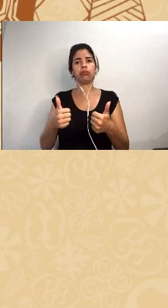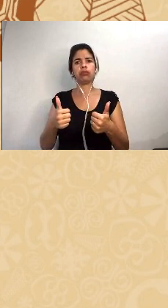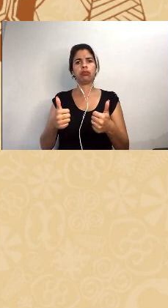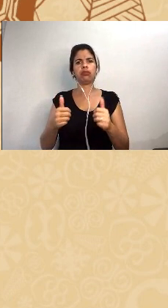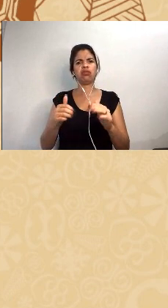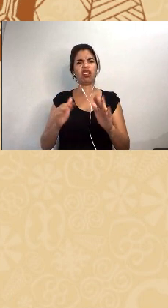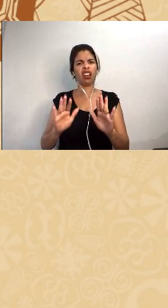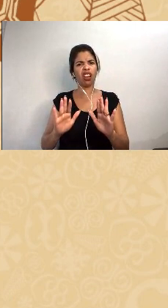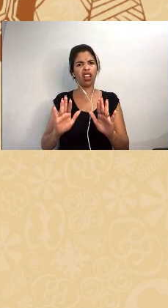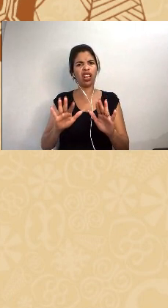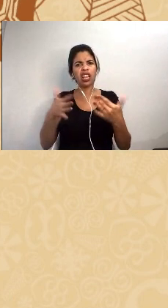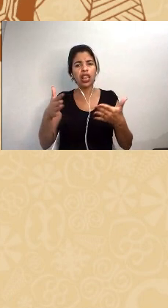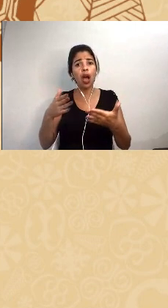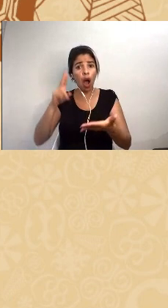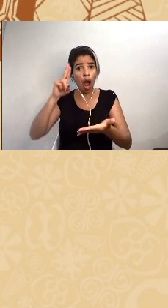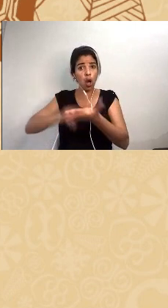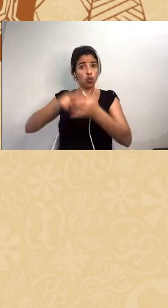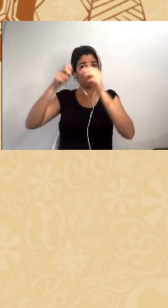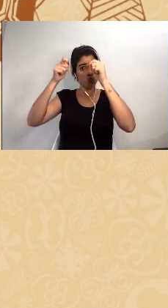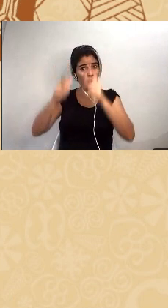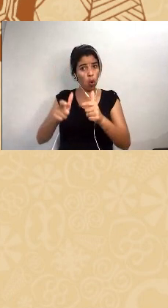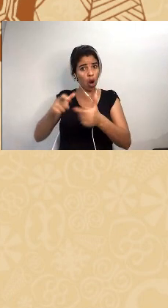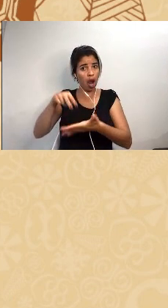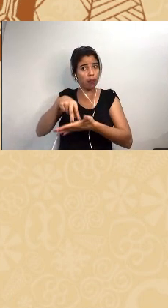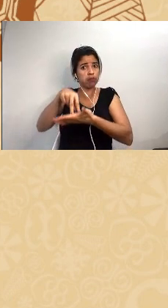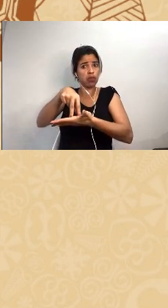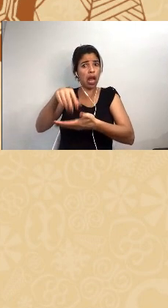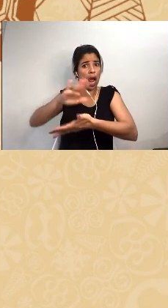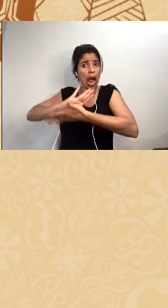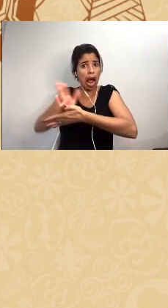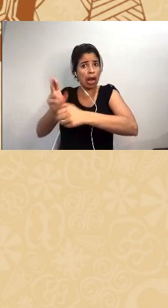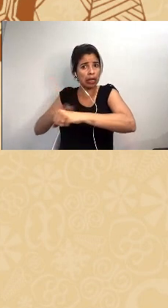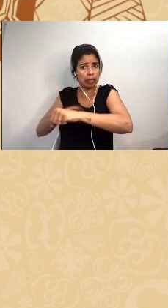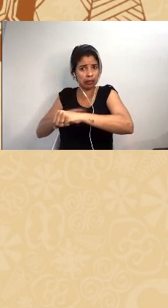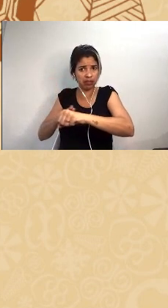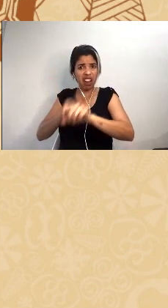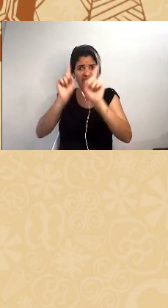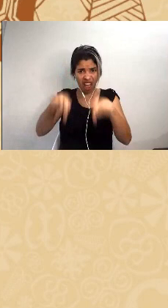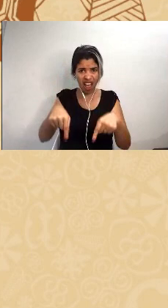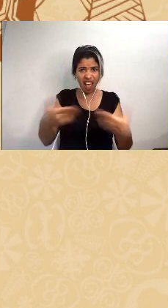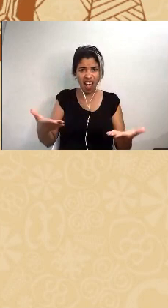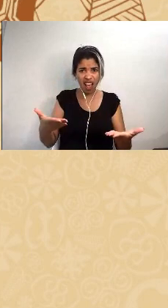Então, você assume esse lugar que você quer assumir, que você está dizendo isso?